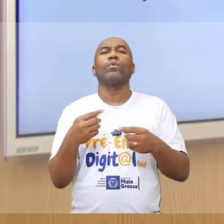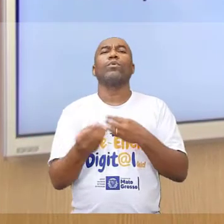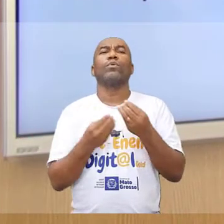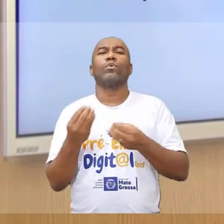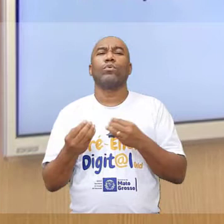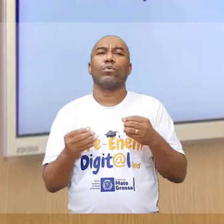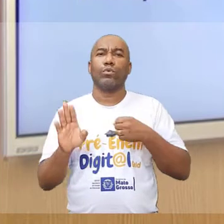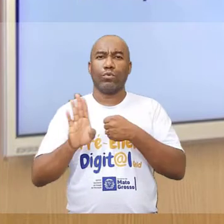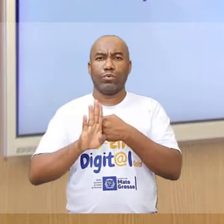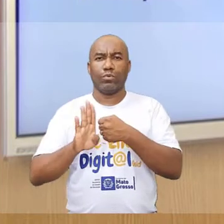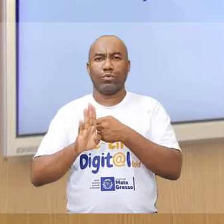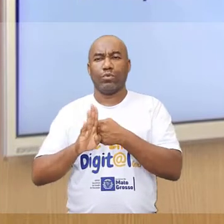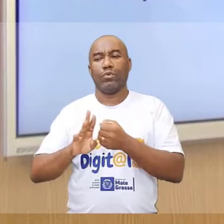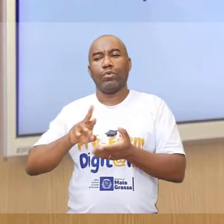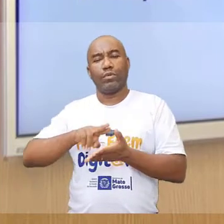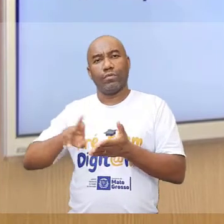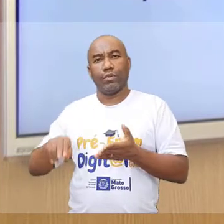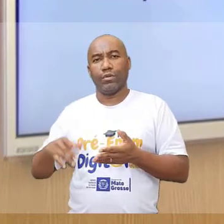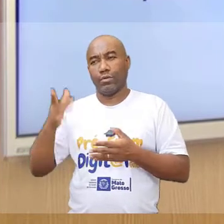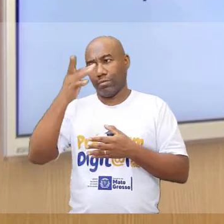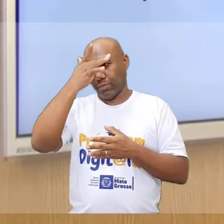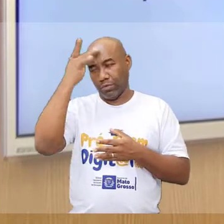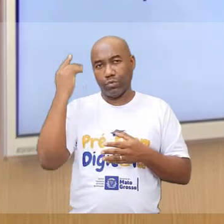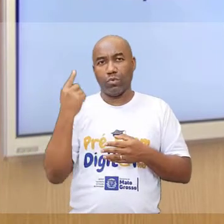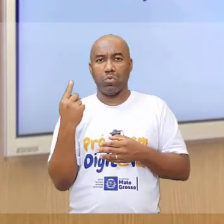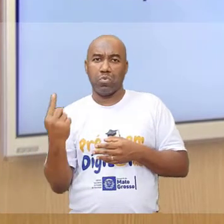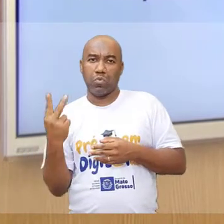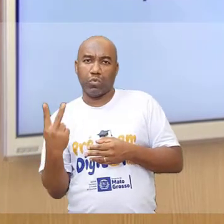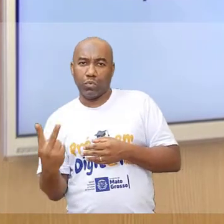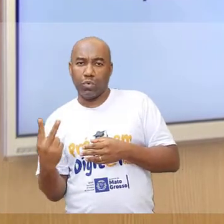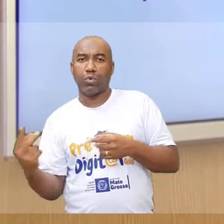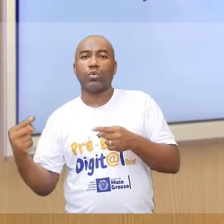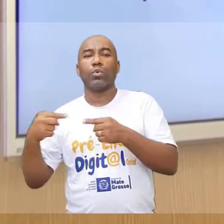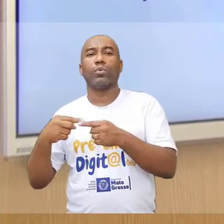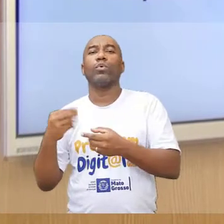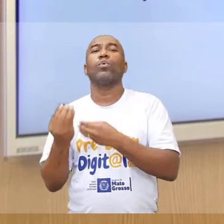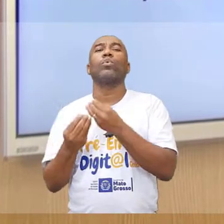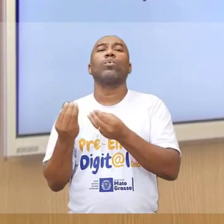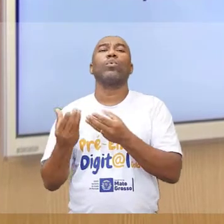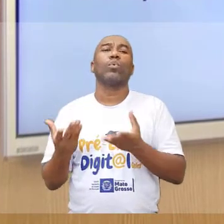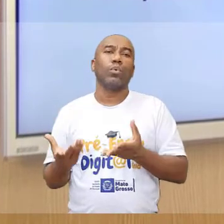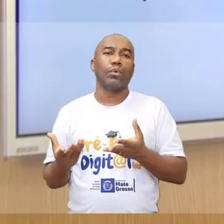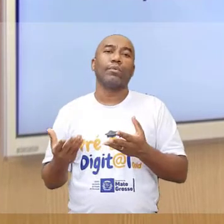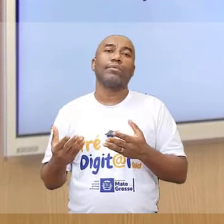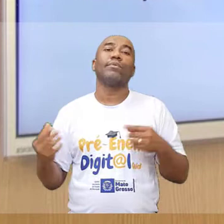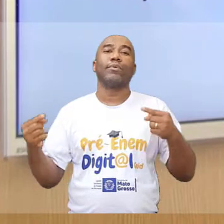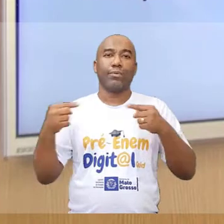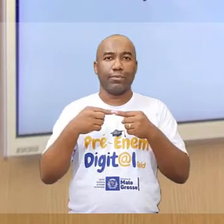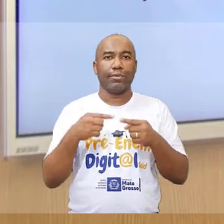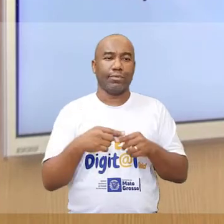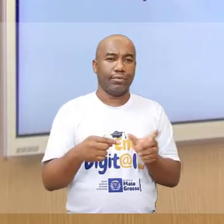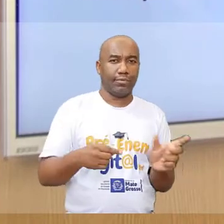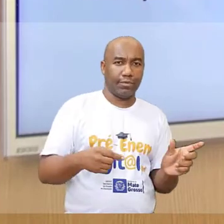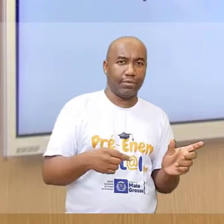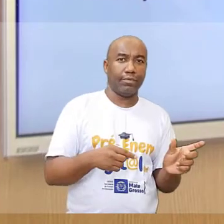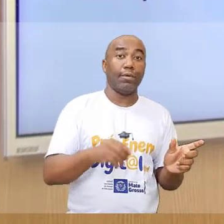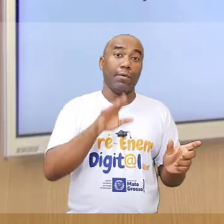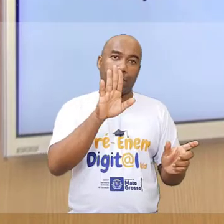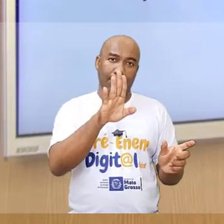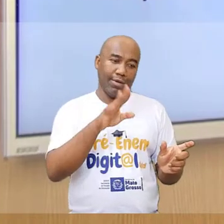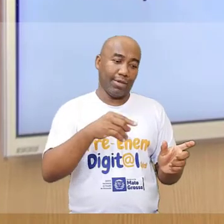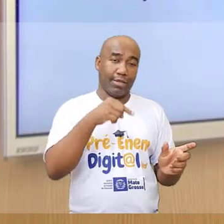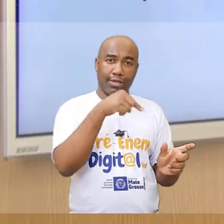substantivo próprio, ou duas pessoas ou dois estados, eles devem receber a mesma característica. Por